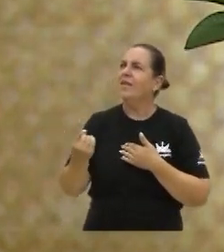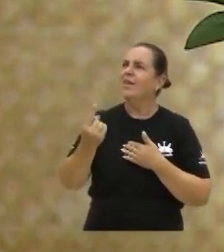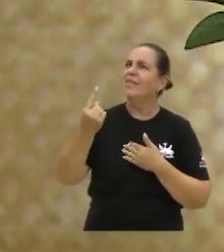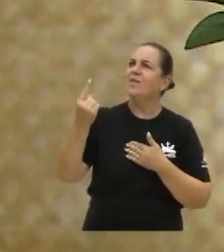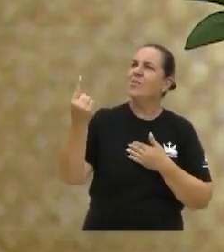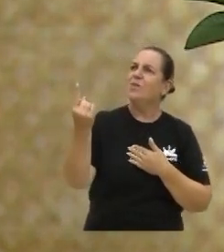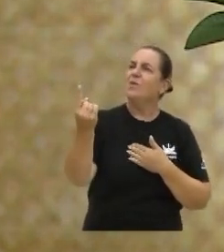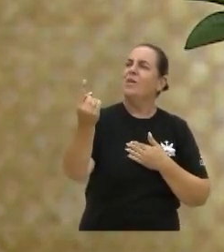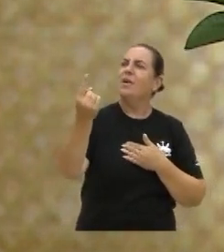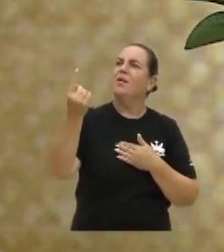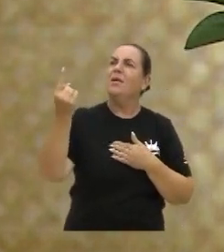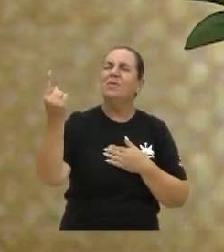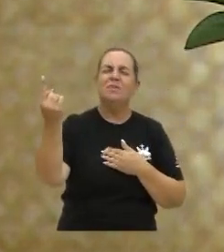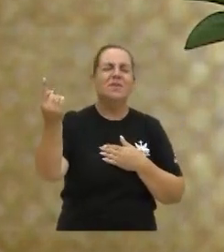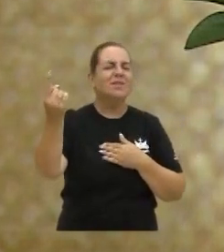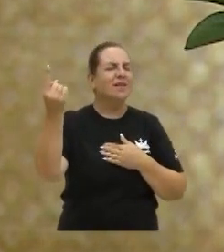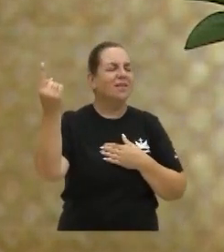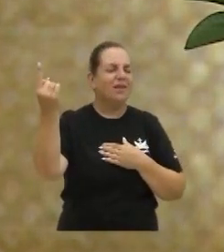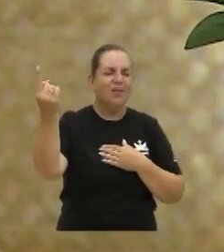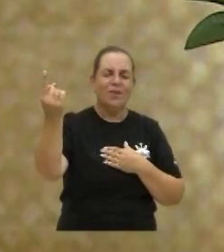Eterna é a sua